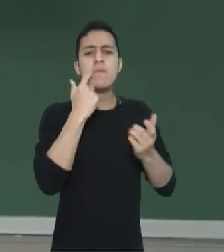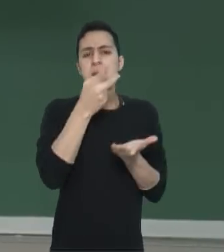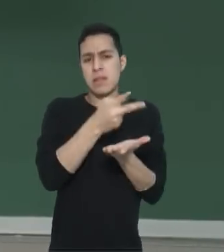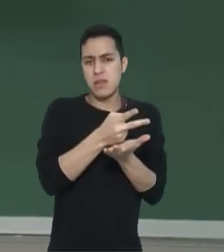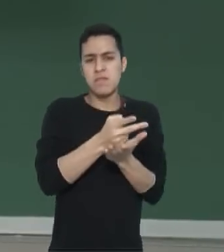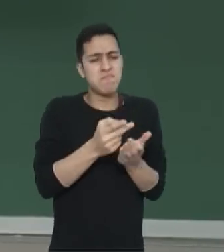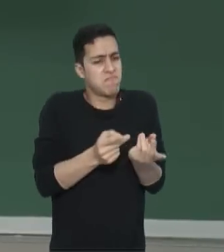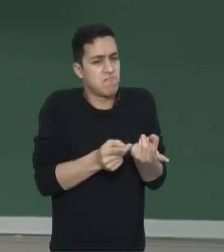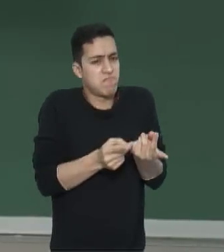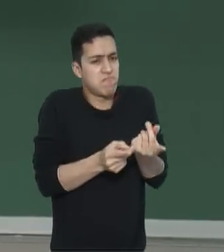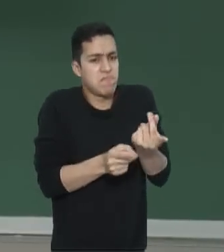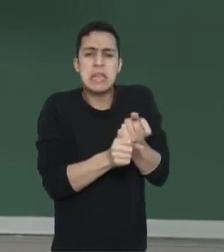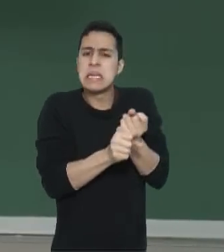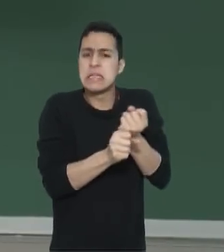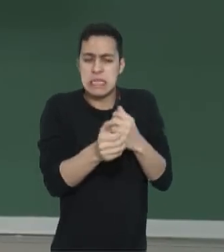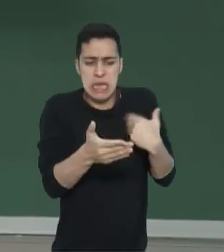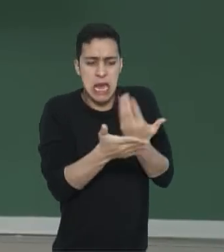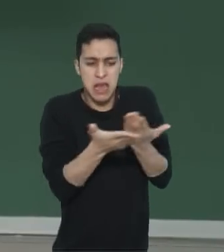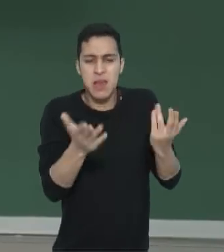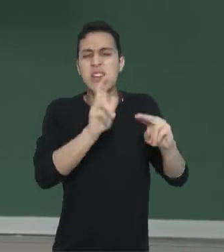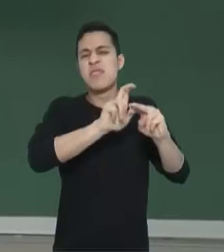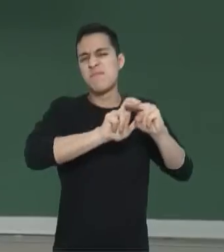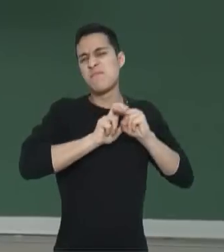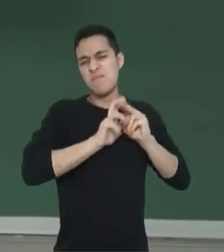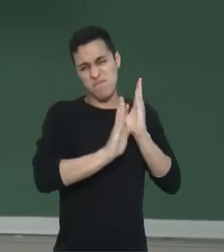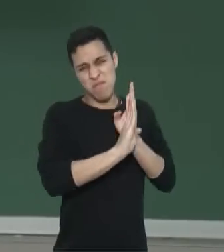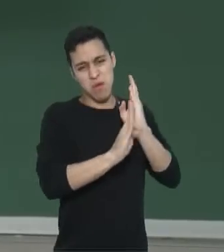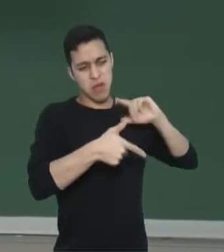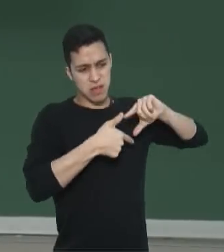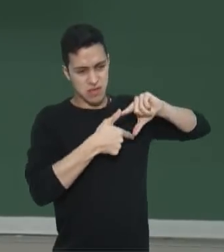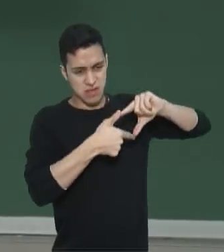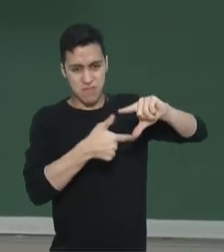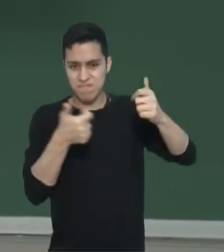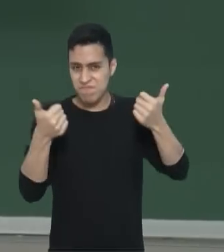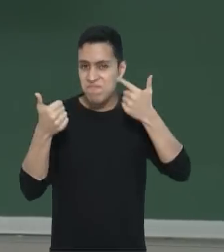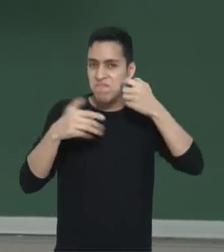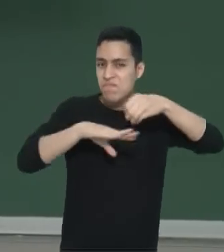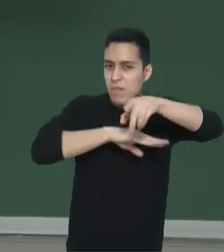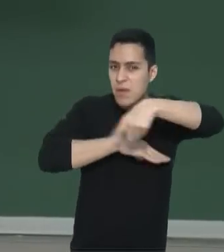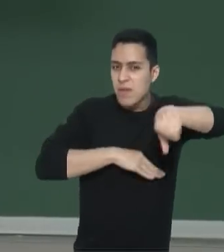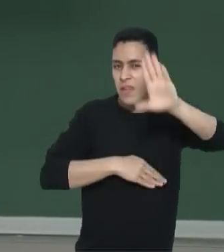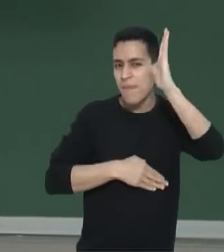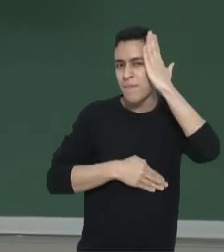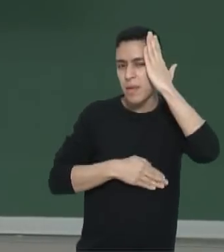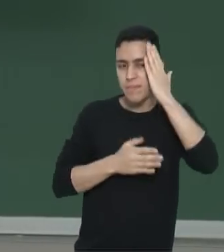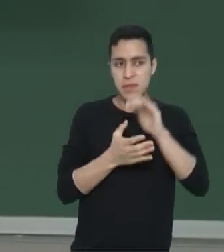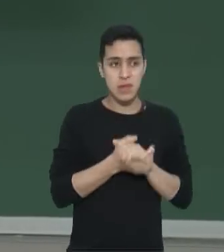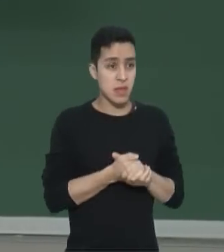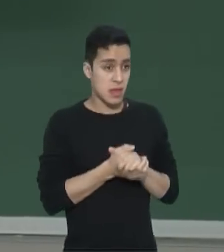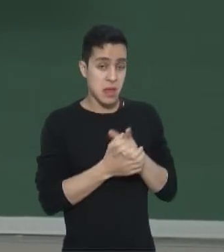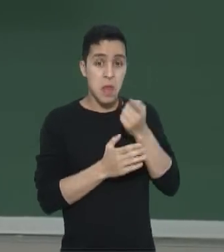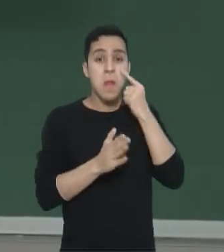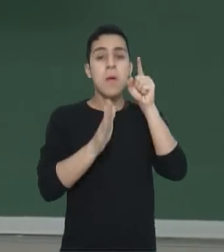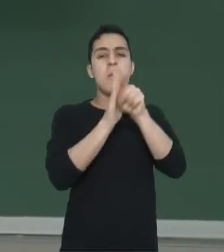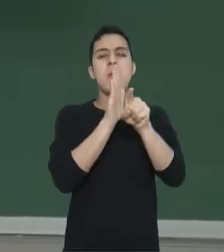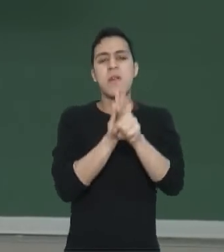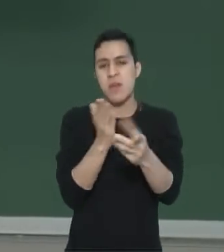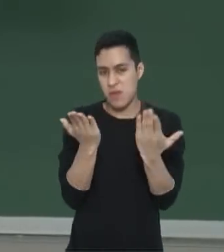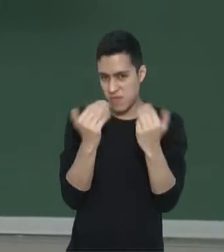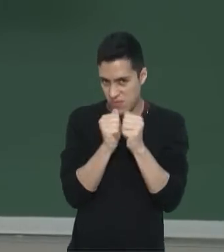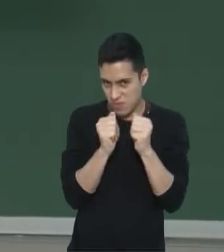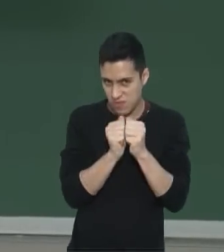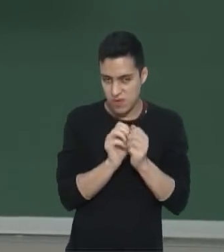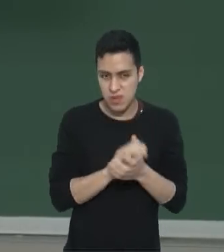se manteve, certo? Uma questão de tradição. Curiosidade para você. Um quiz, faremos esse quiz juntos, então